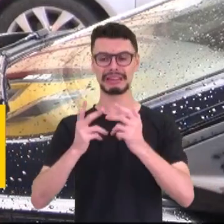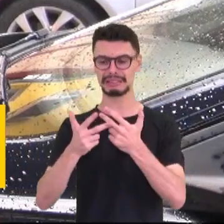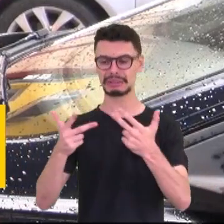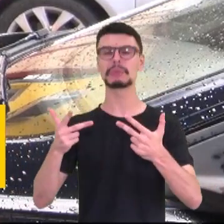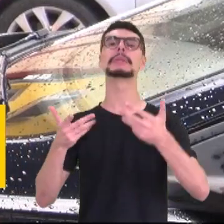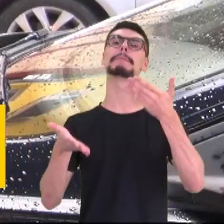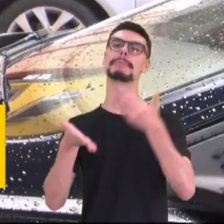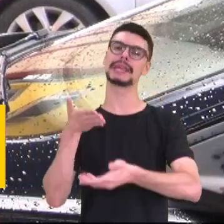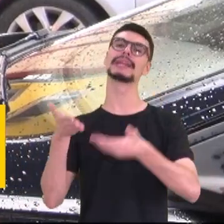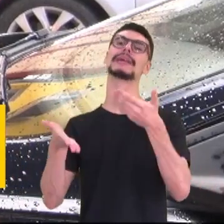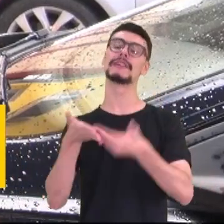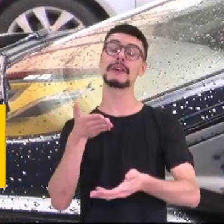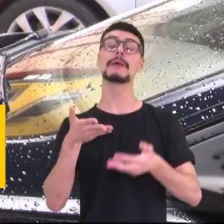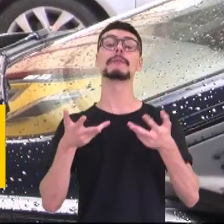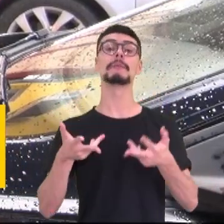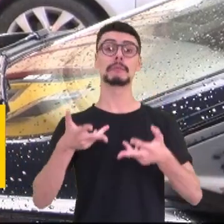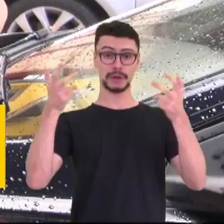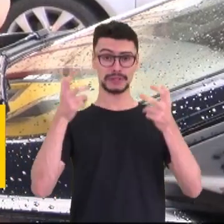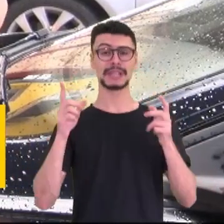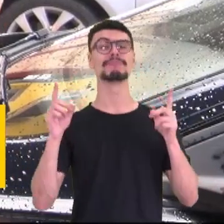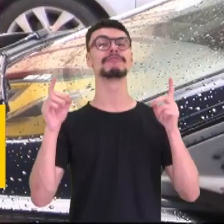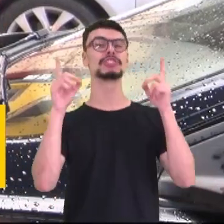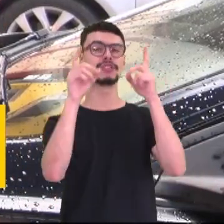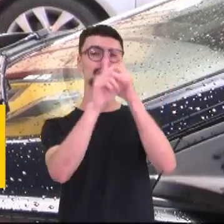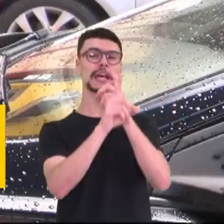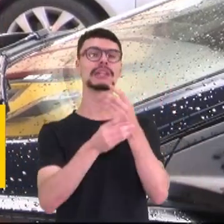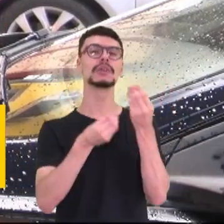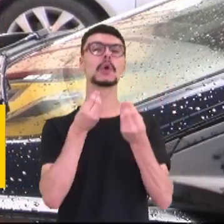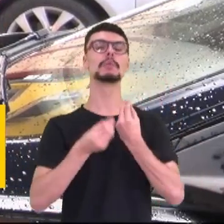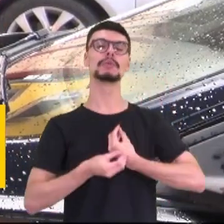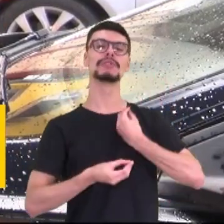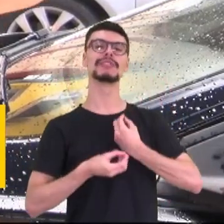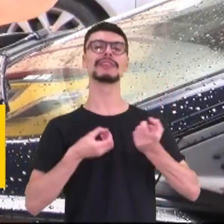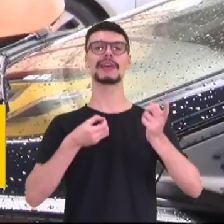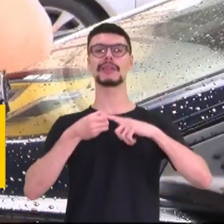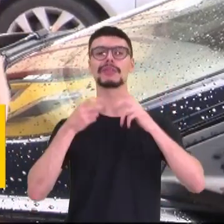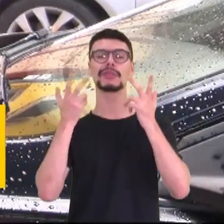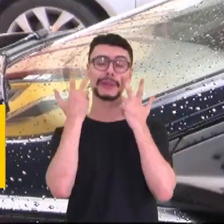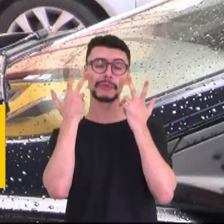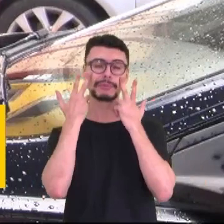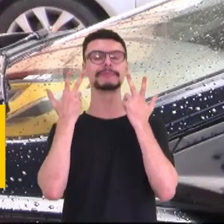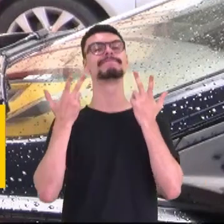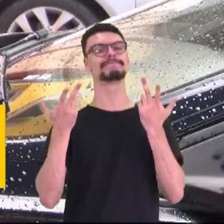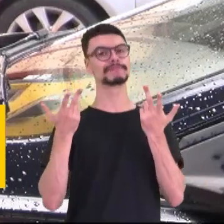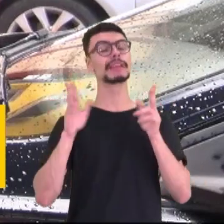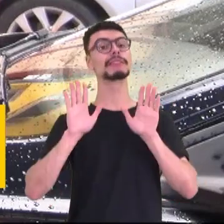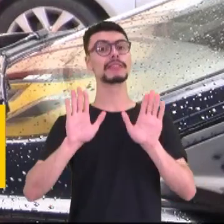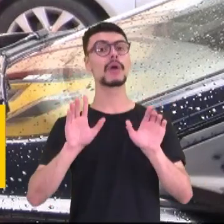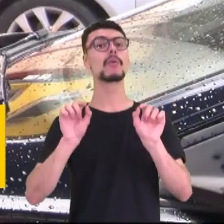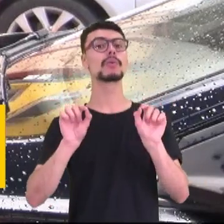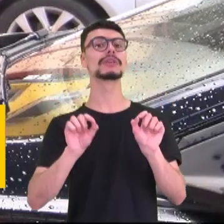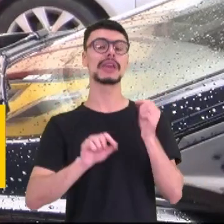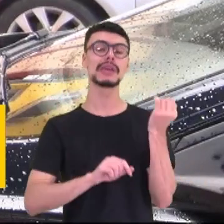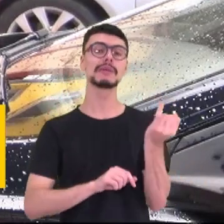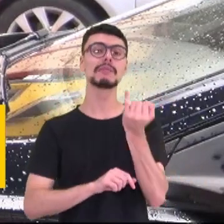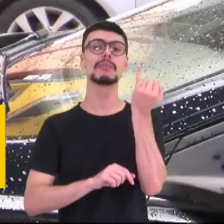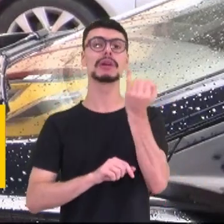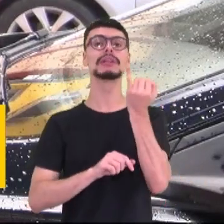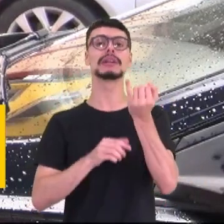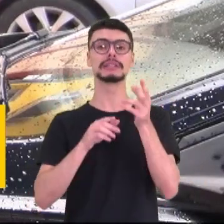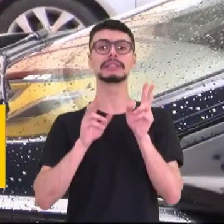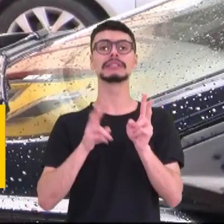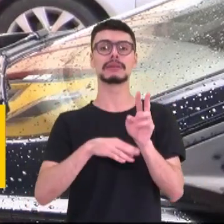a dificuldade que tem dessas pessoas retomarem as suas vidas. Por isso que é muito importante que as pessoas continuem fazendo as